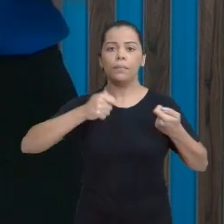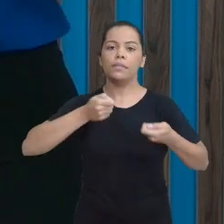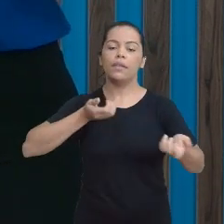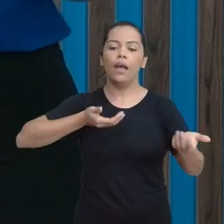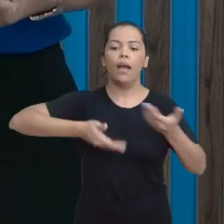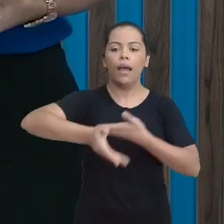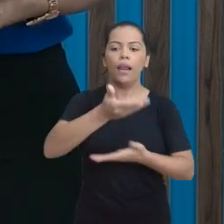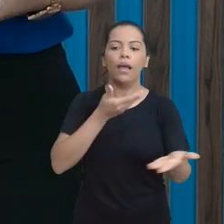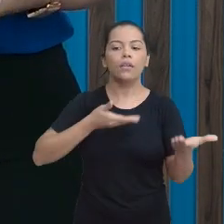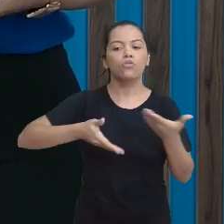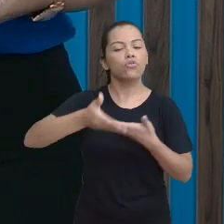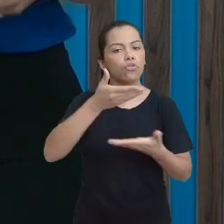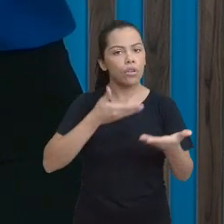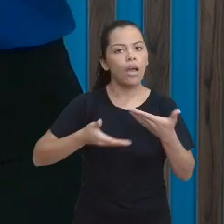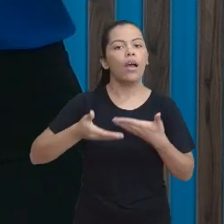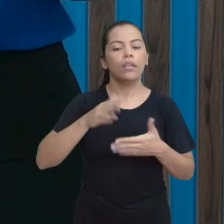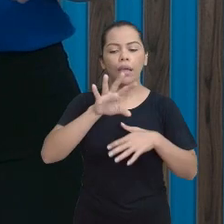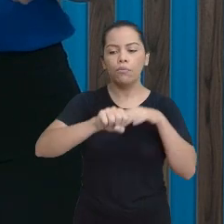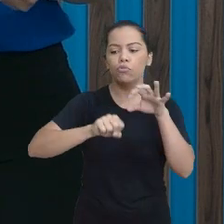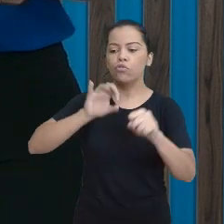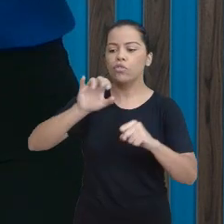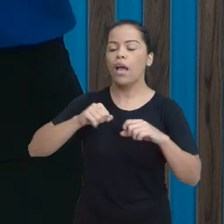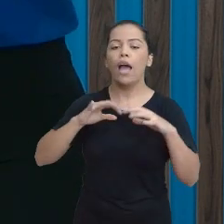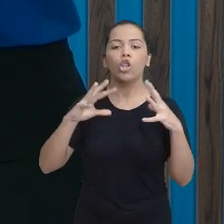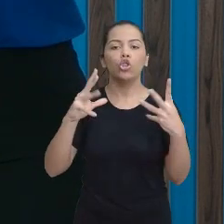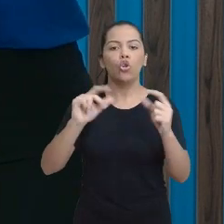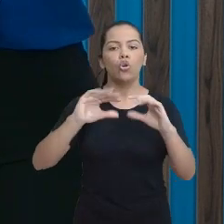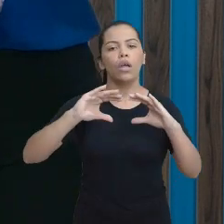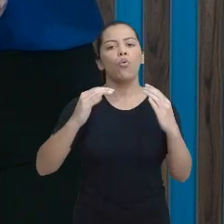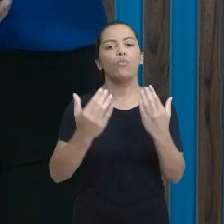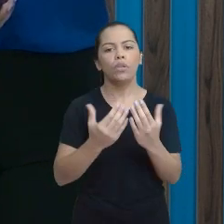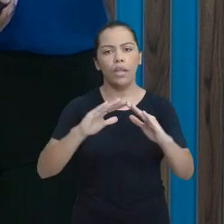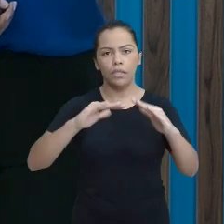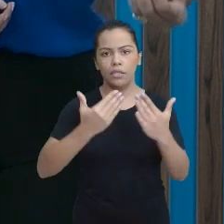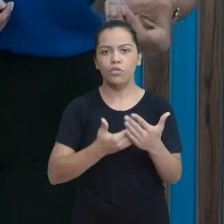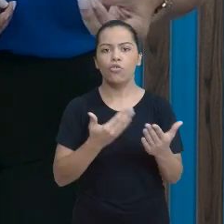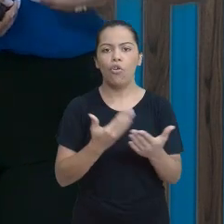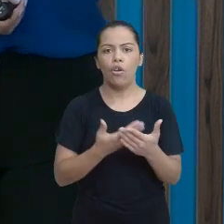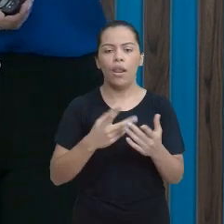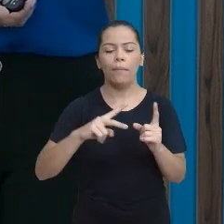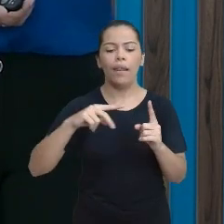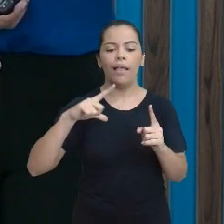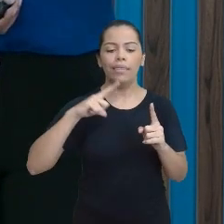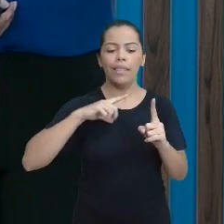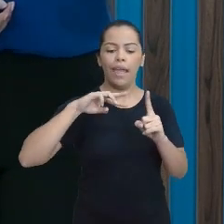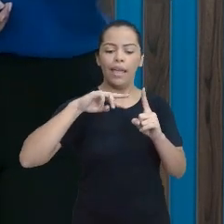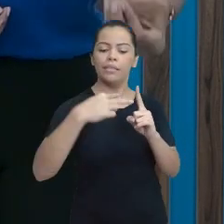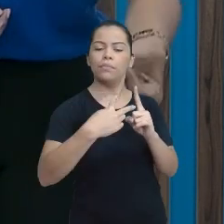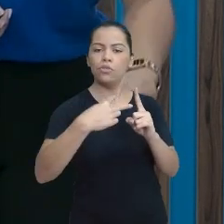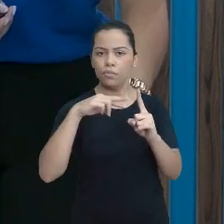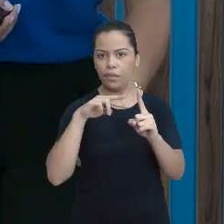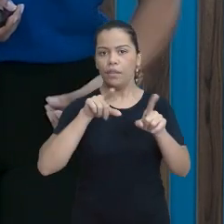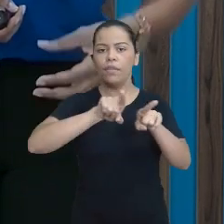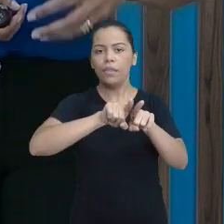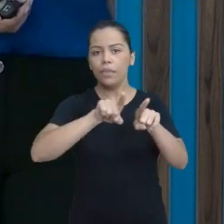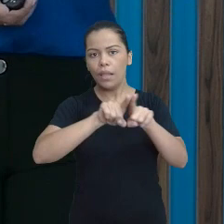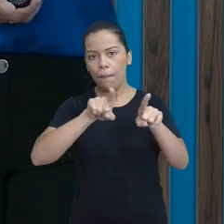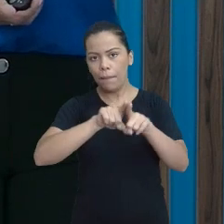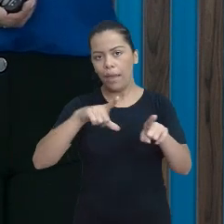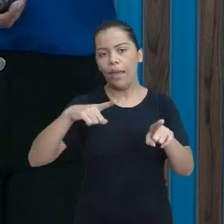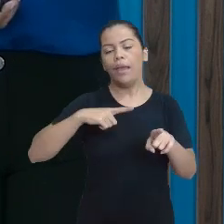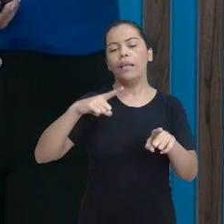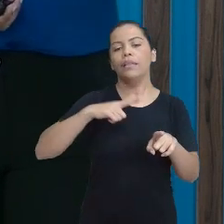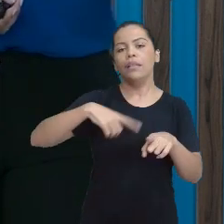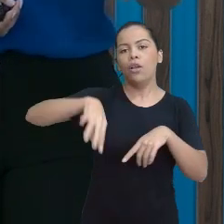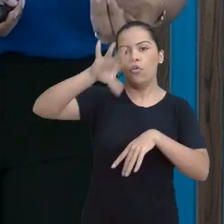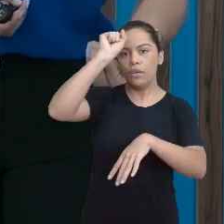escolar nesse sentimento, nesse olhar de propiciar aprendizagem, desenvolvimento formal,